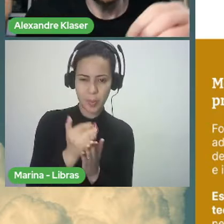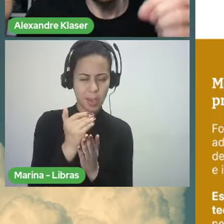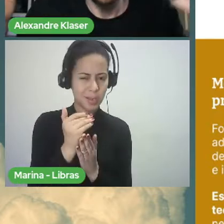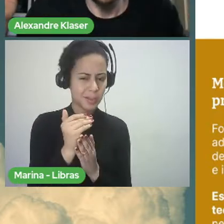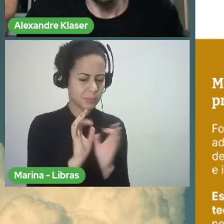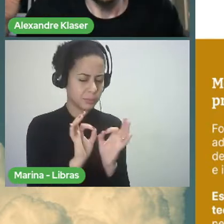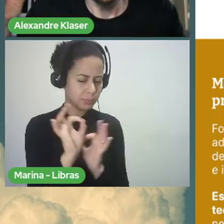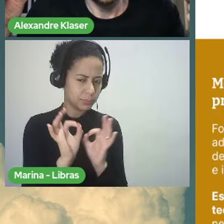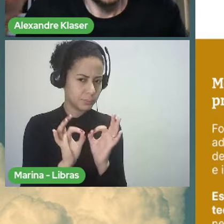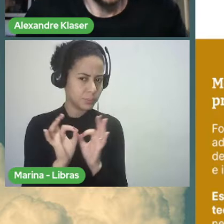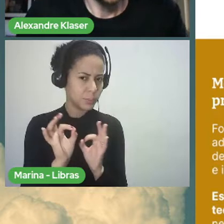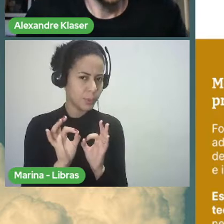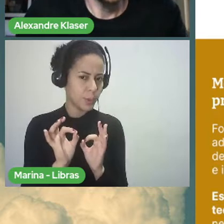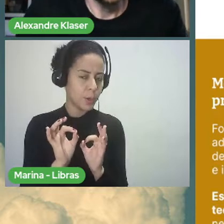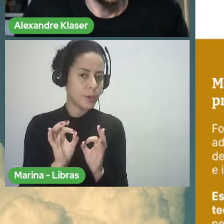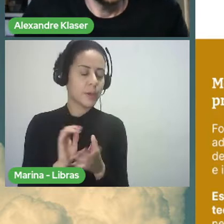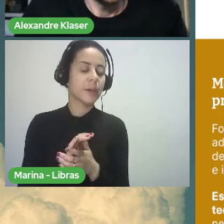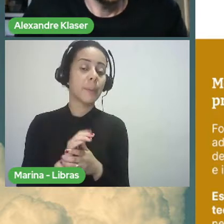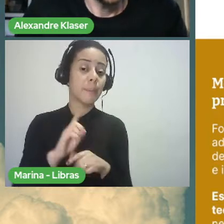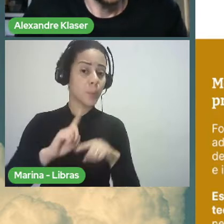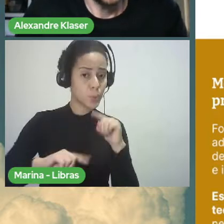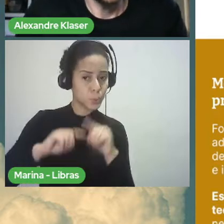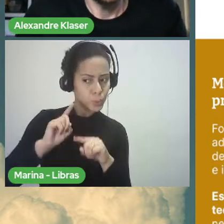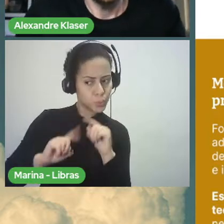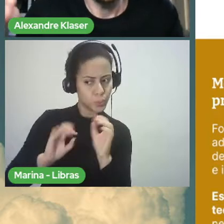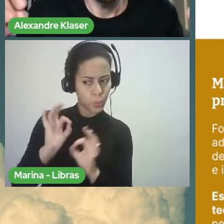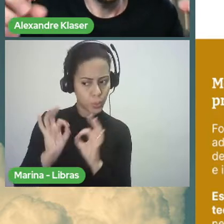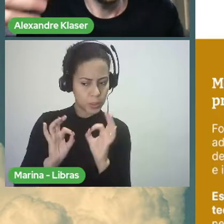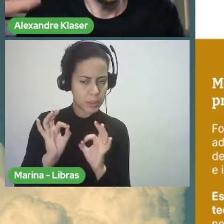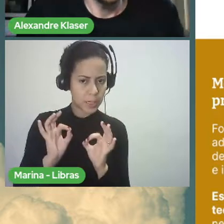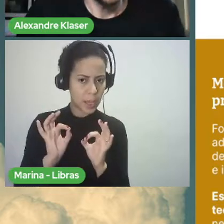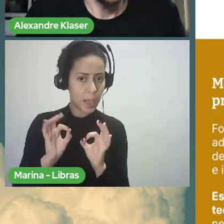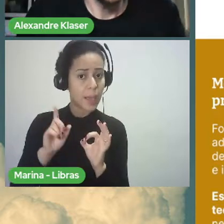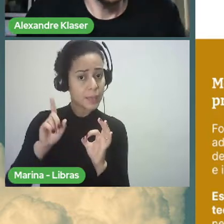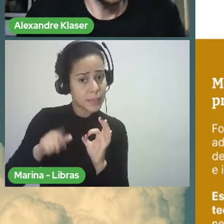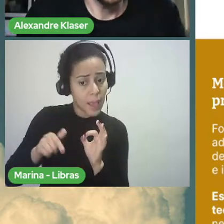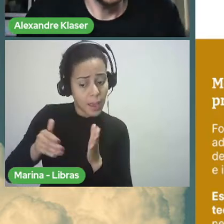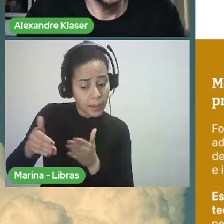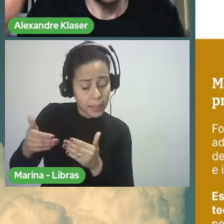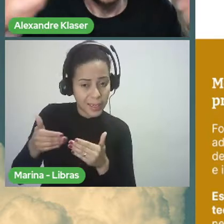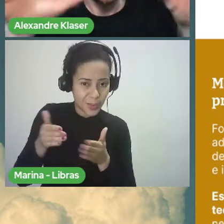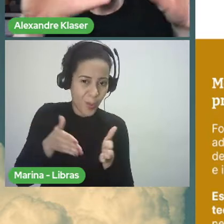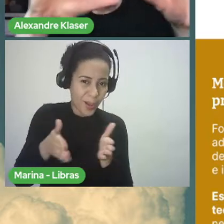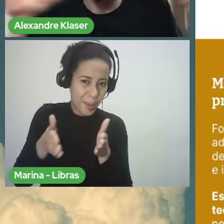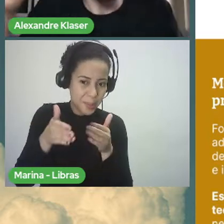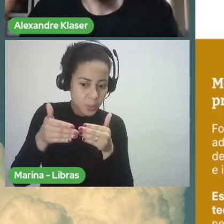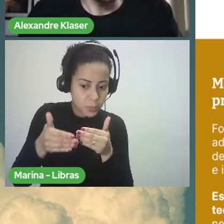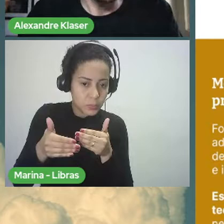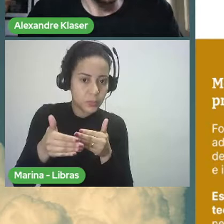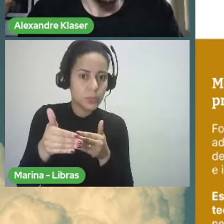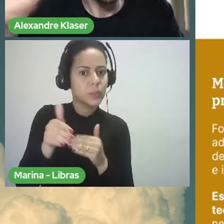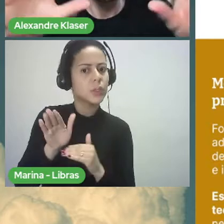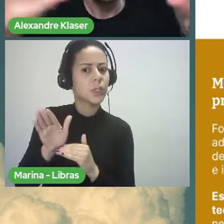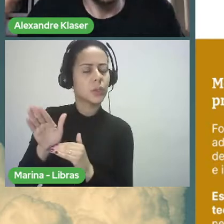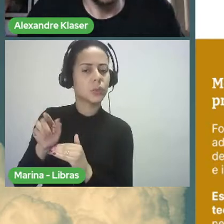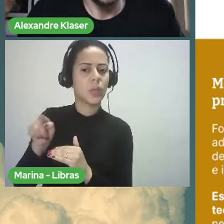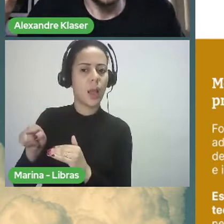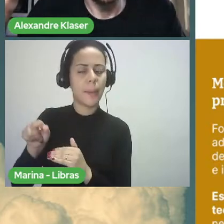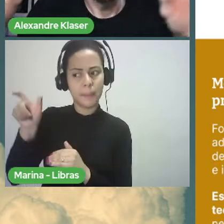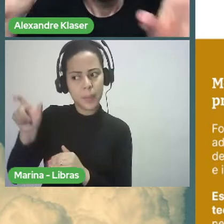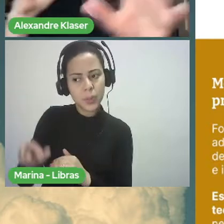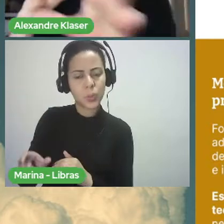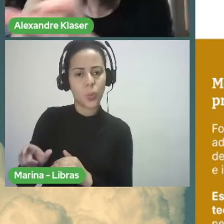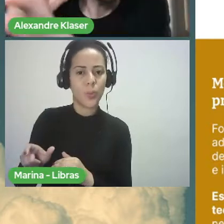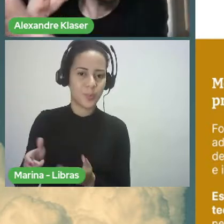essas equipes de produtos vão estar encaixadas numa jornada de usuário, normalmente, para dizer assim, olha, aqui está a minha visão de valor, minha cadeia de